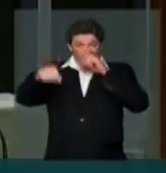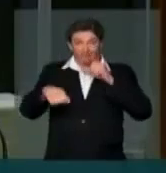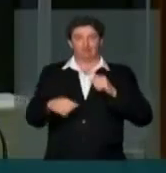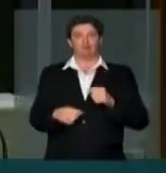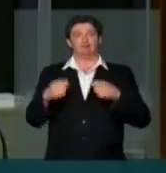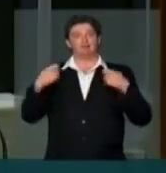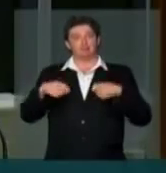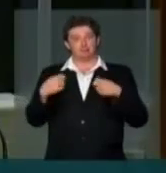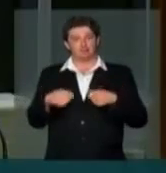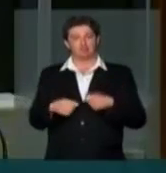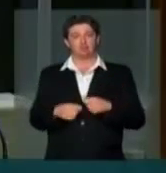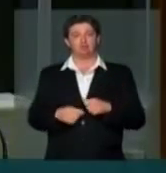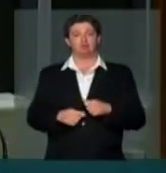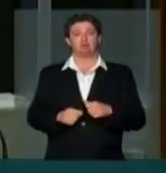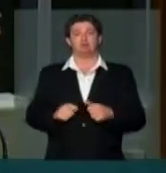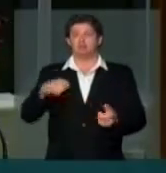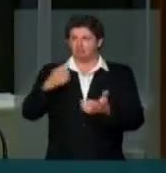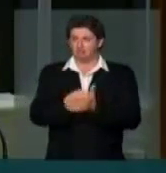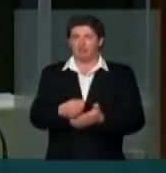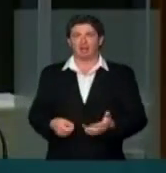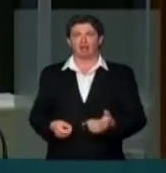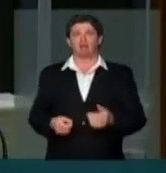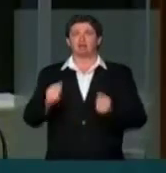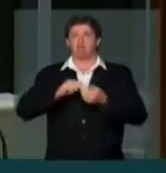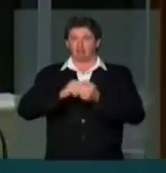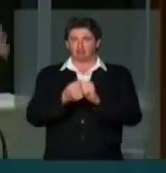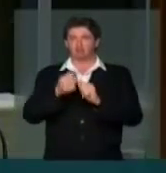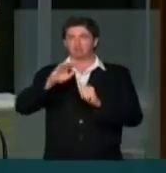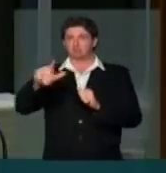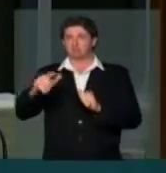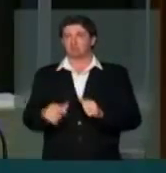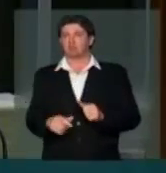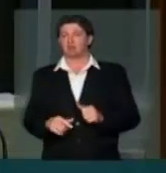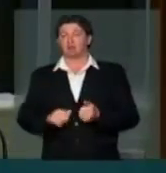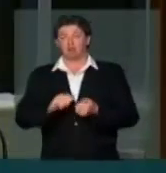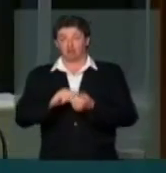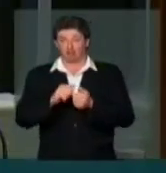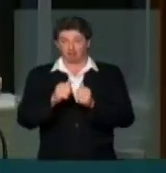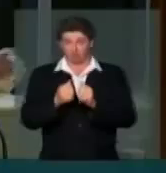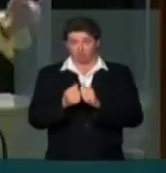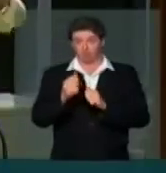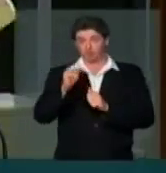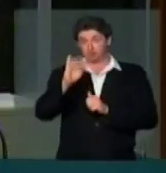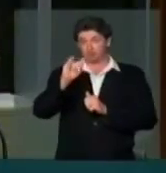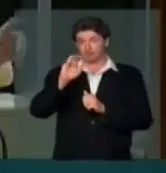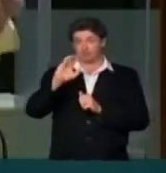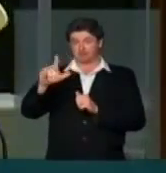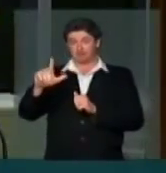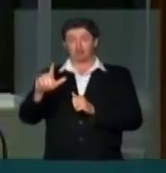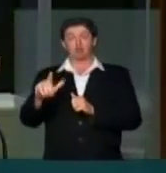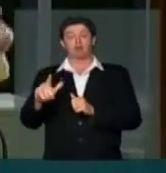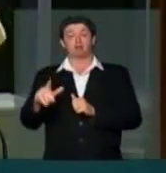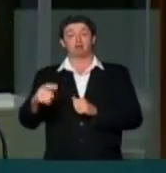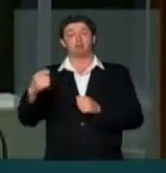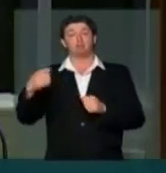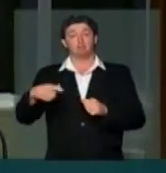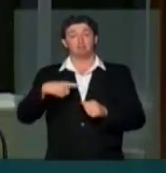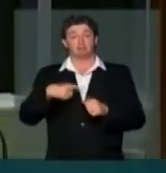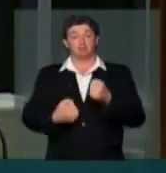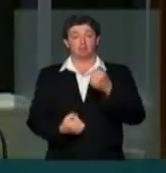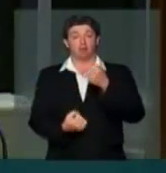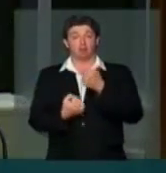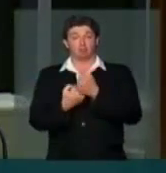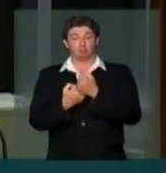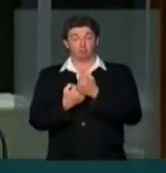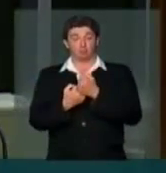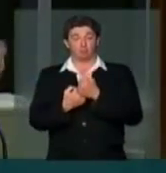é preciso que se pague, que se faça um ajuste fiscal. Ajuste fiscal que tem que ter a